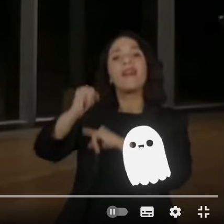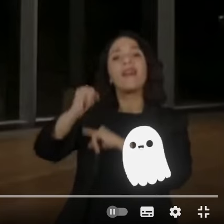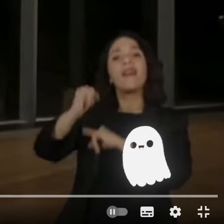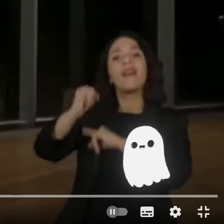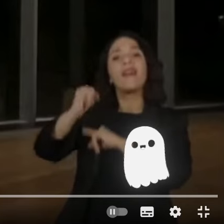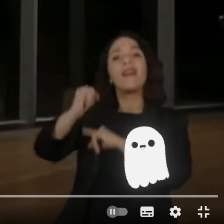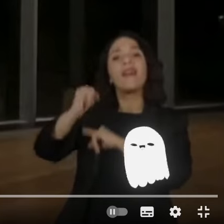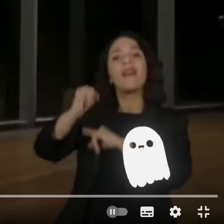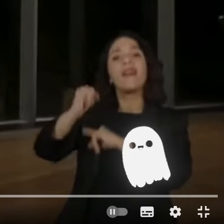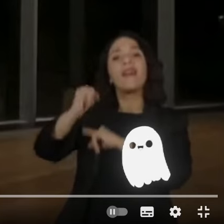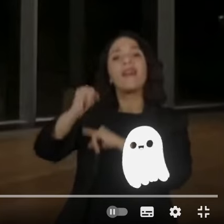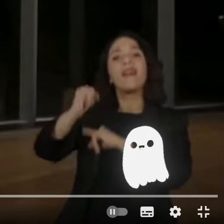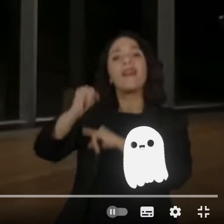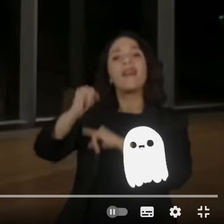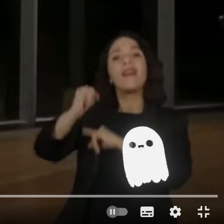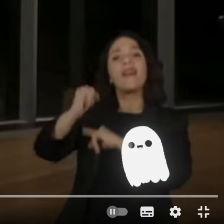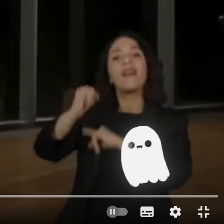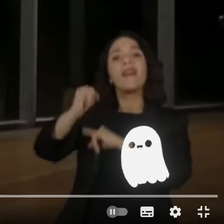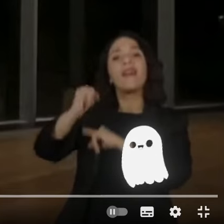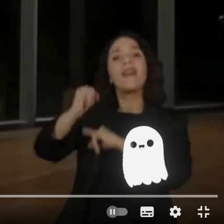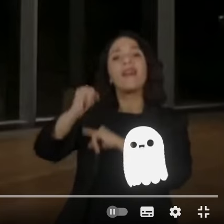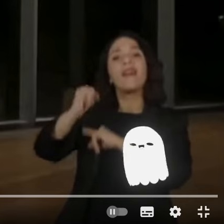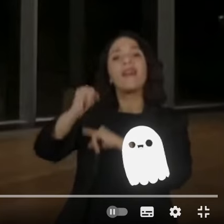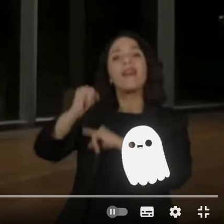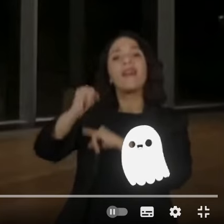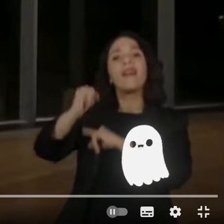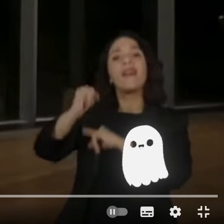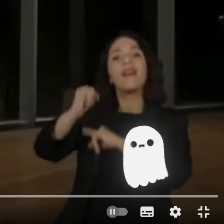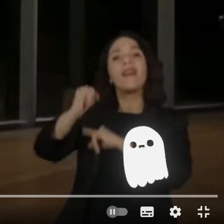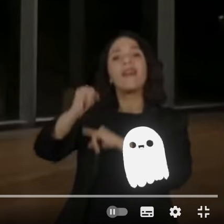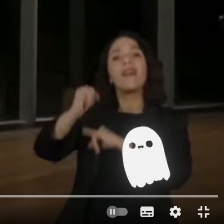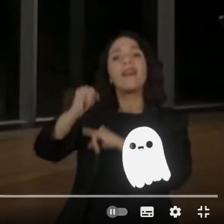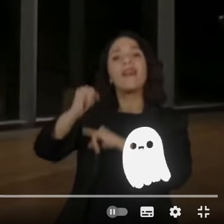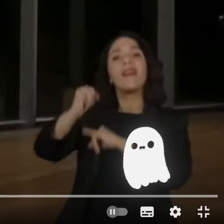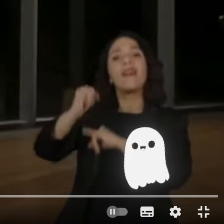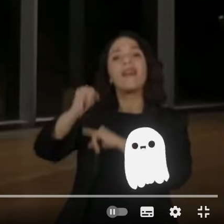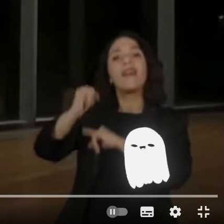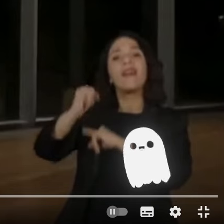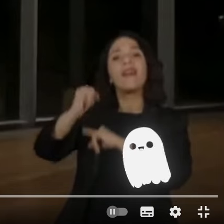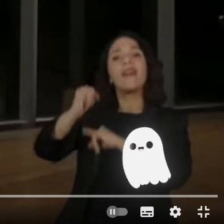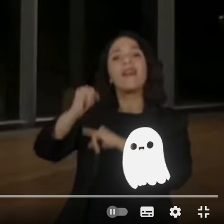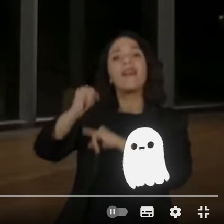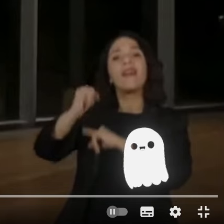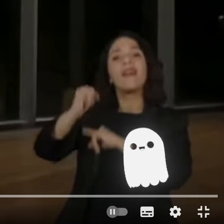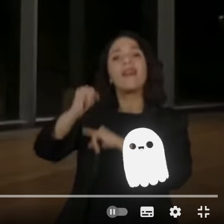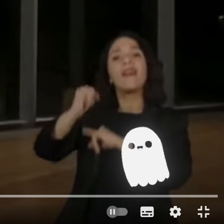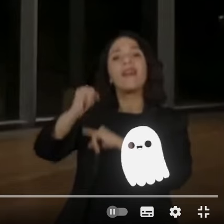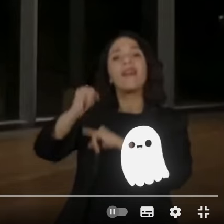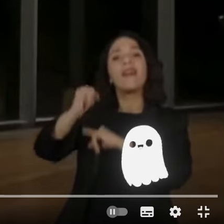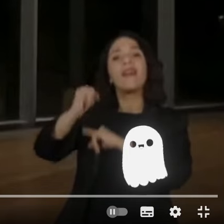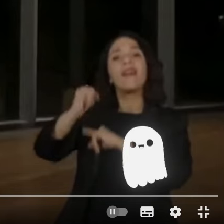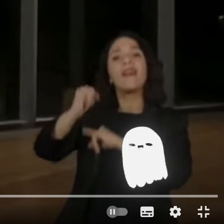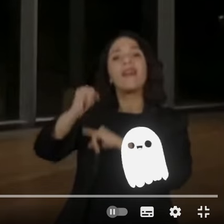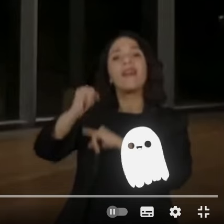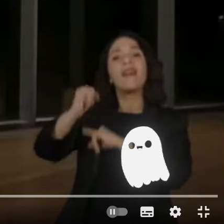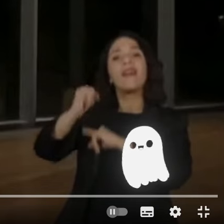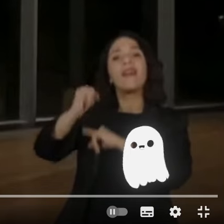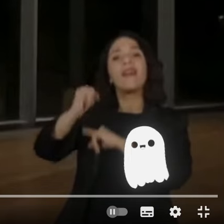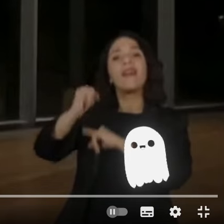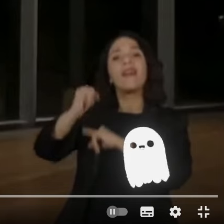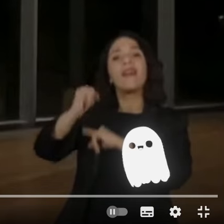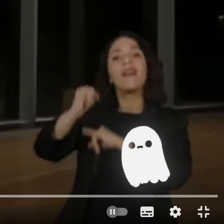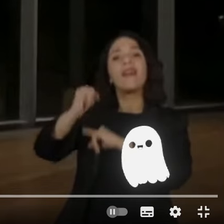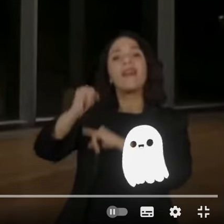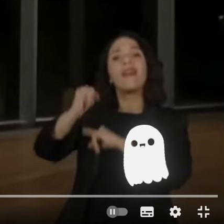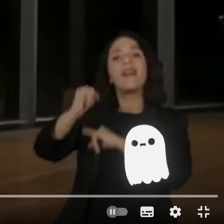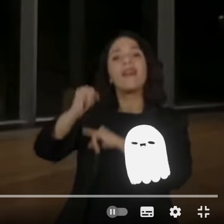da sala, esse menino pegou e a gente. Aí o professor falou sobre o show da RBD, que bastante gente ali na aula gostava e tal, que ele já sabia.